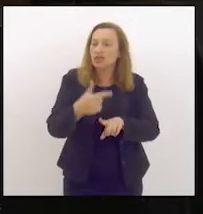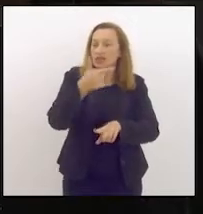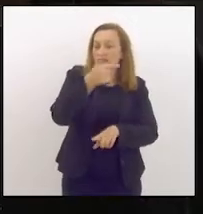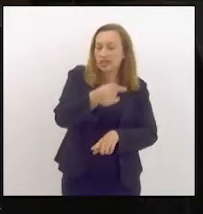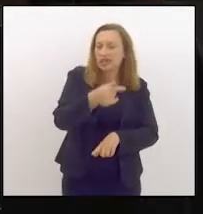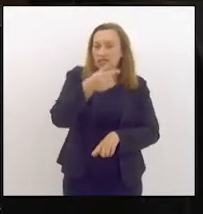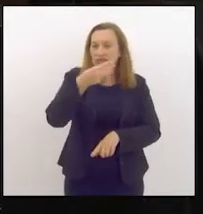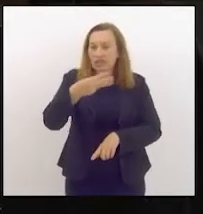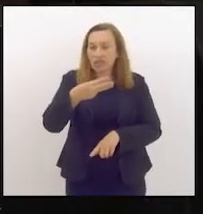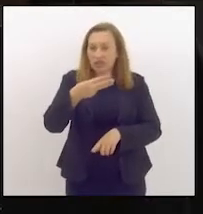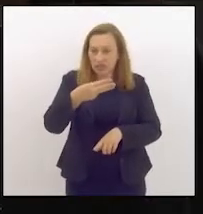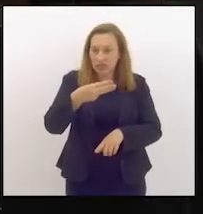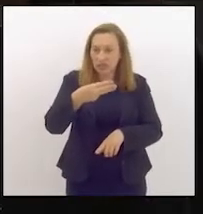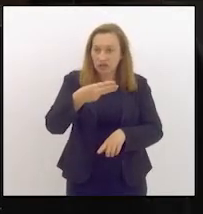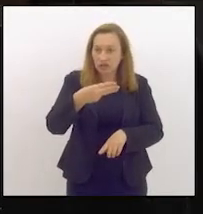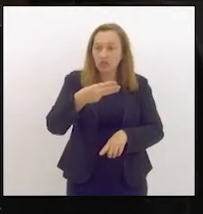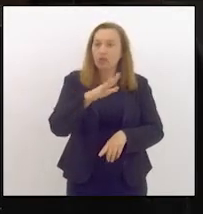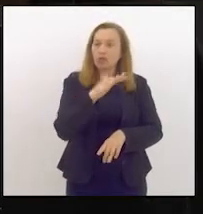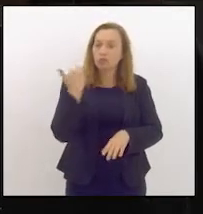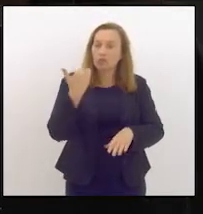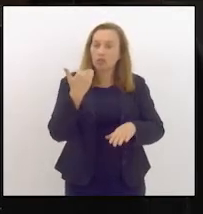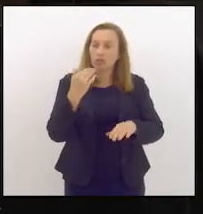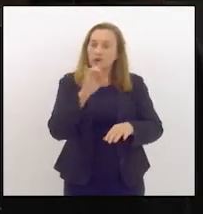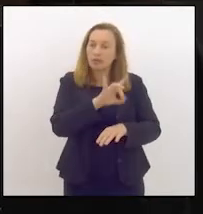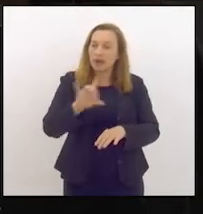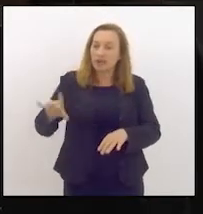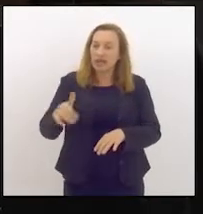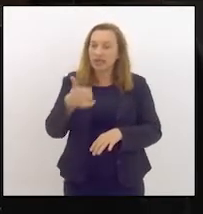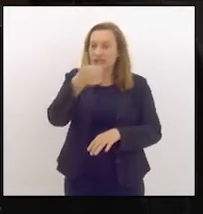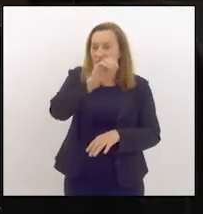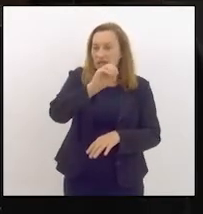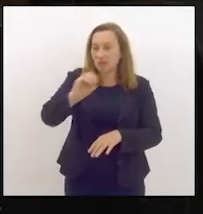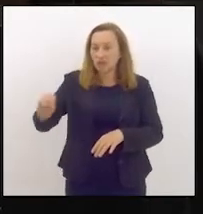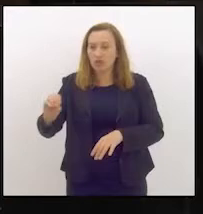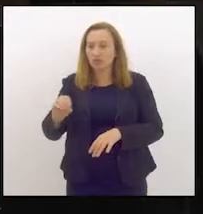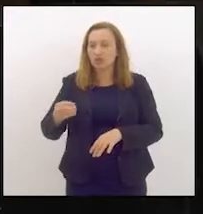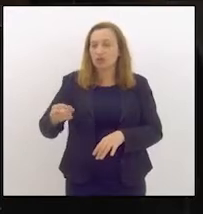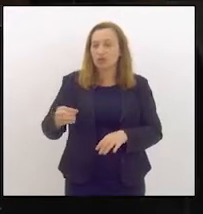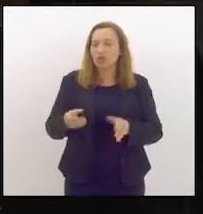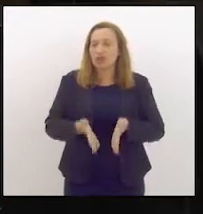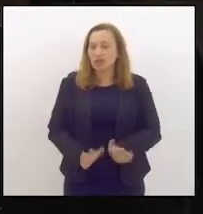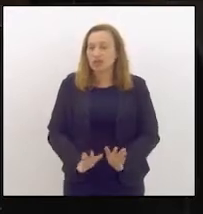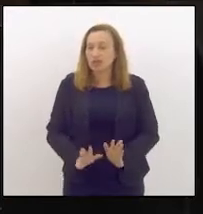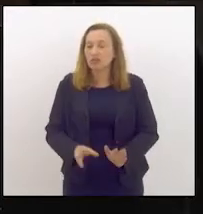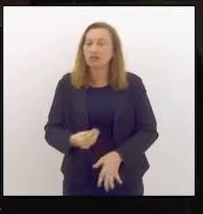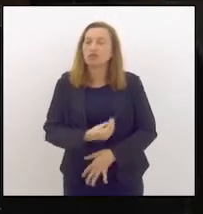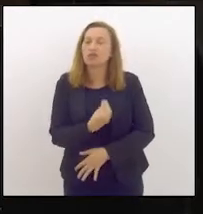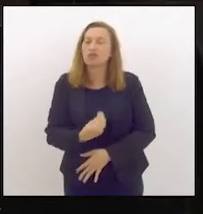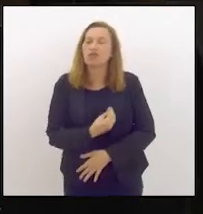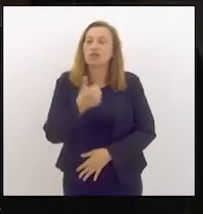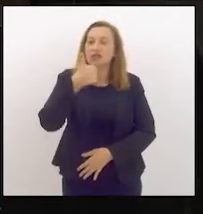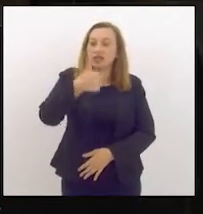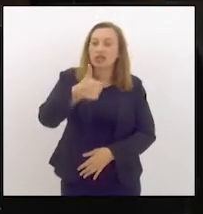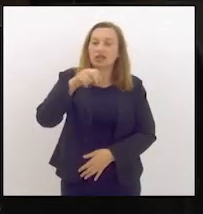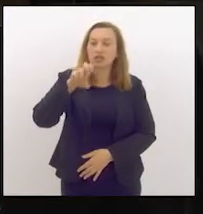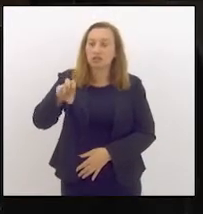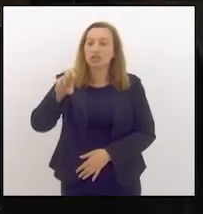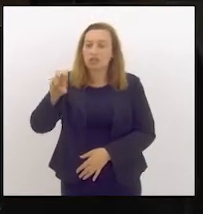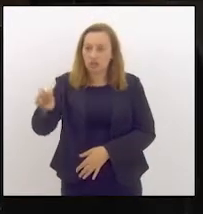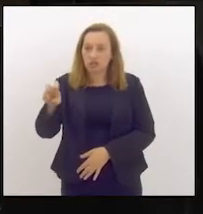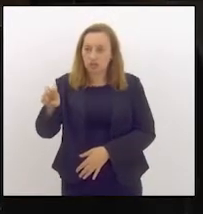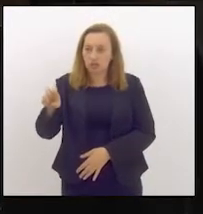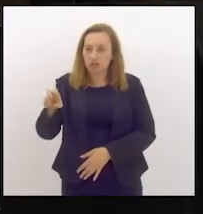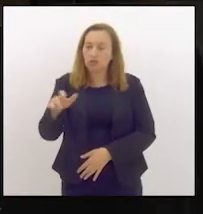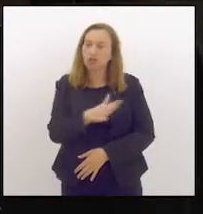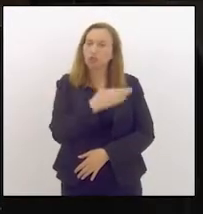de 73 73 mortes para cada 100 mil nascidos vivos para 155